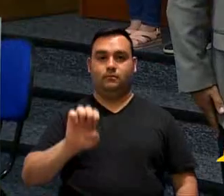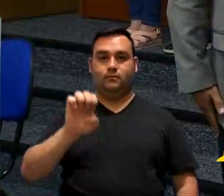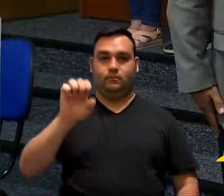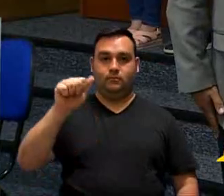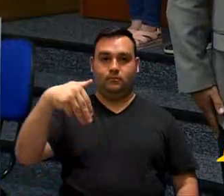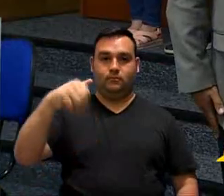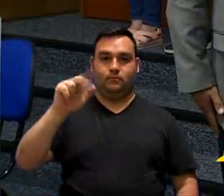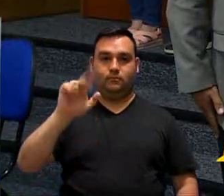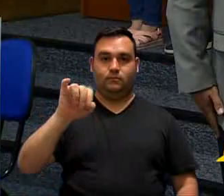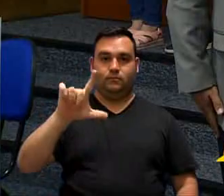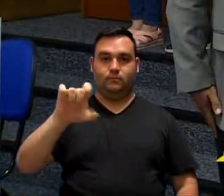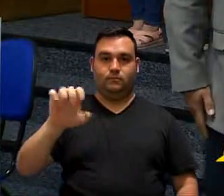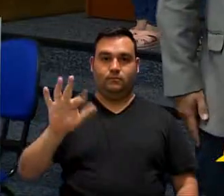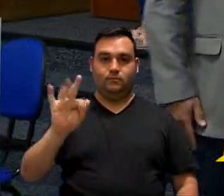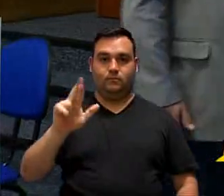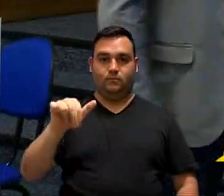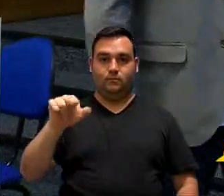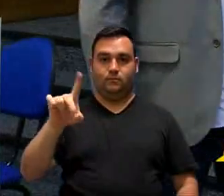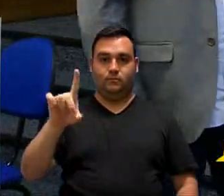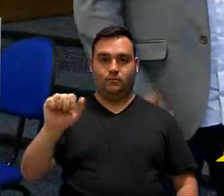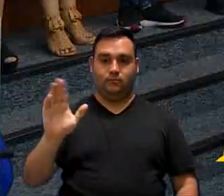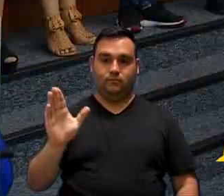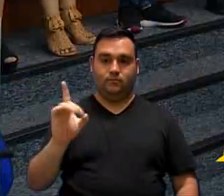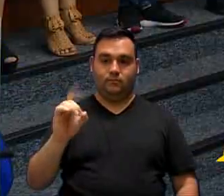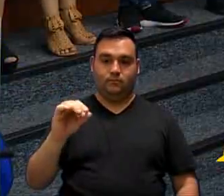Emanuele Fernanda do Prado.